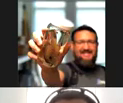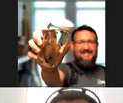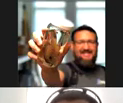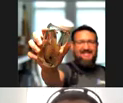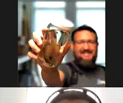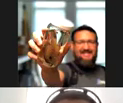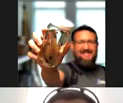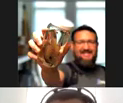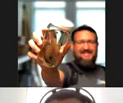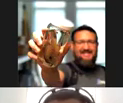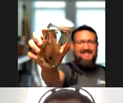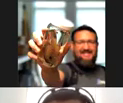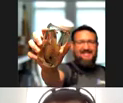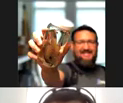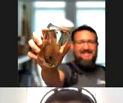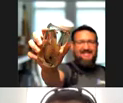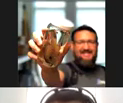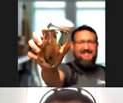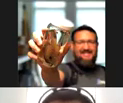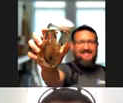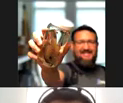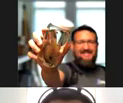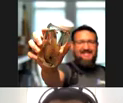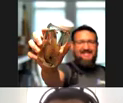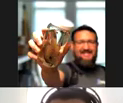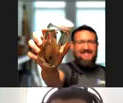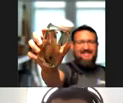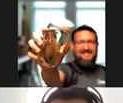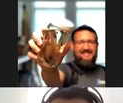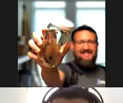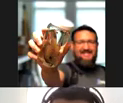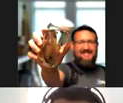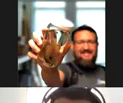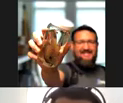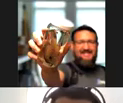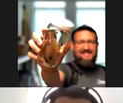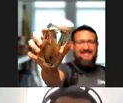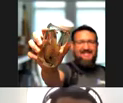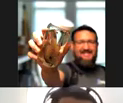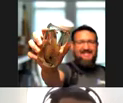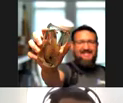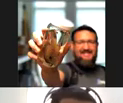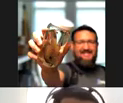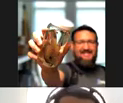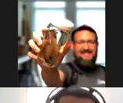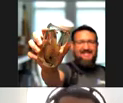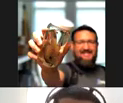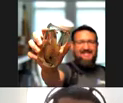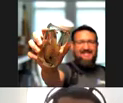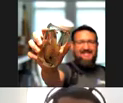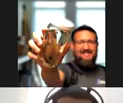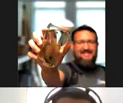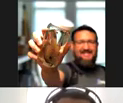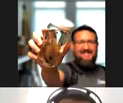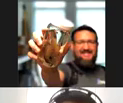modeleiro. A gente sempre está fazendo modelos mentais, a gente sempre está tentando explicar a realidade de alguma forma. A gente sempre está tentando simplificar a